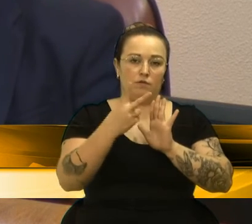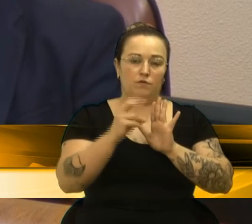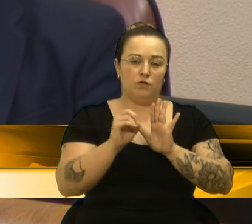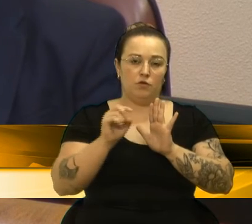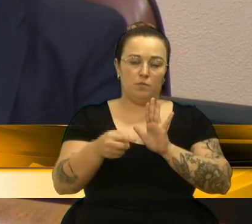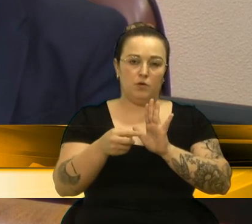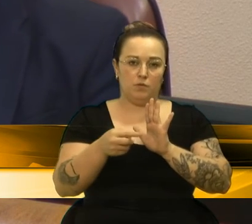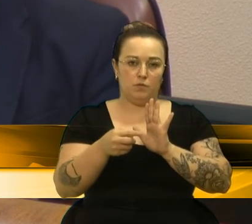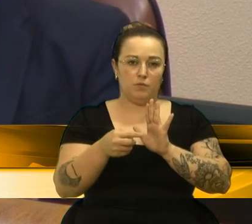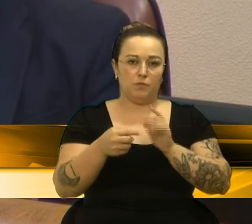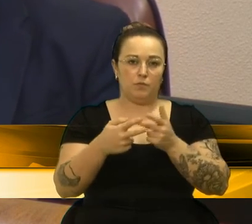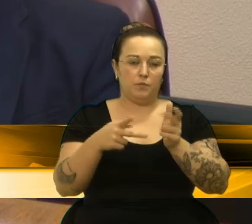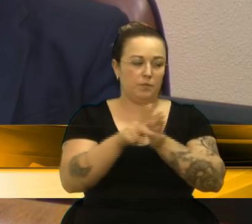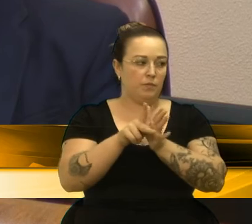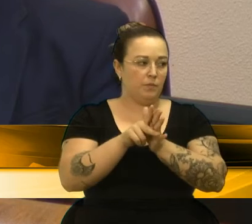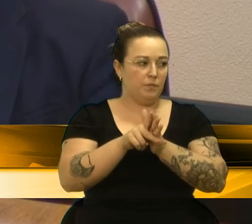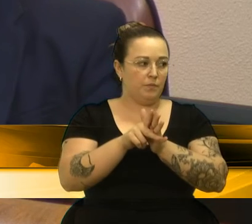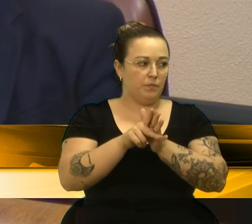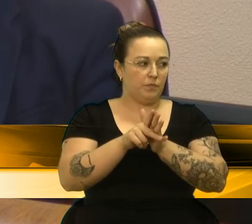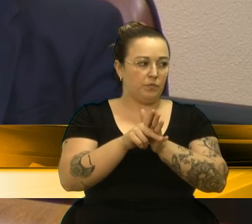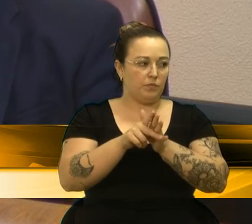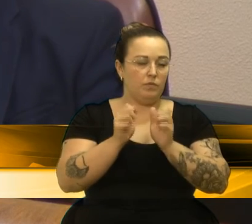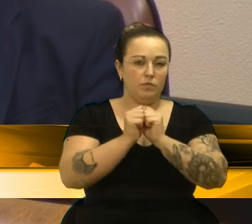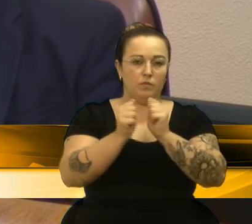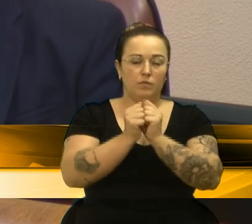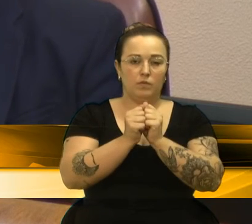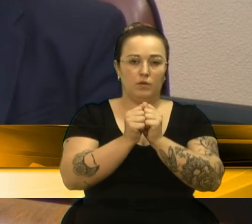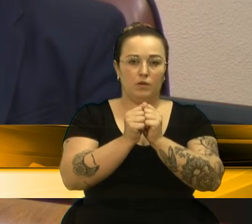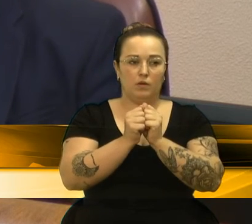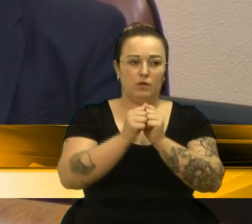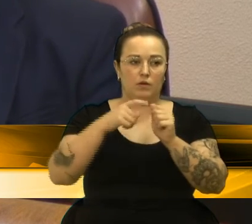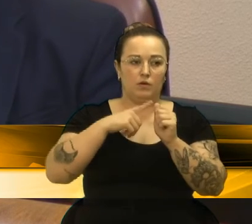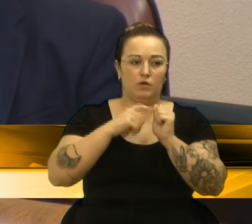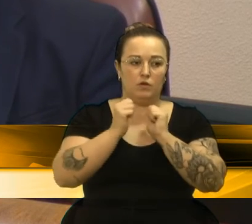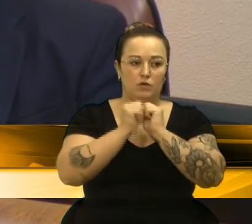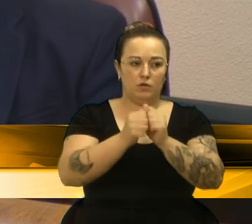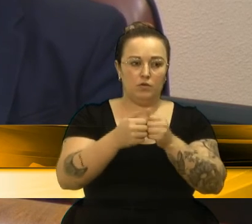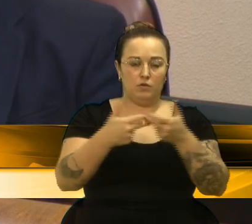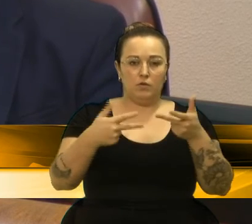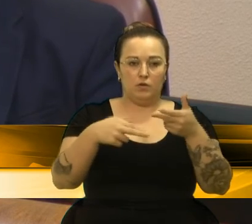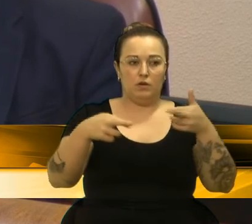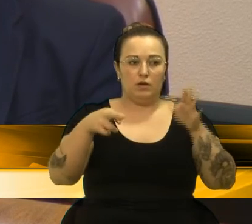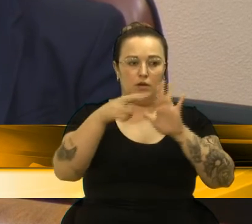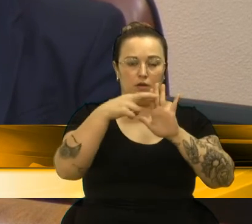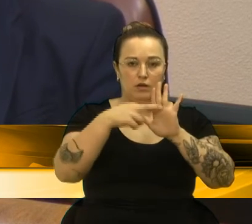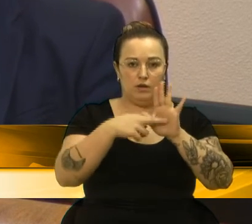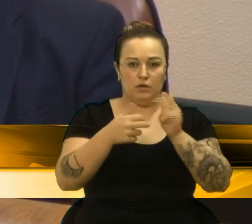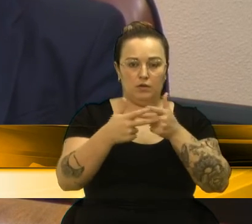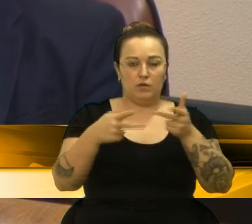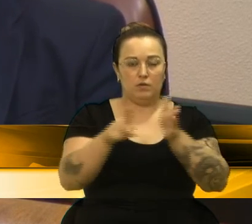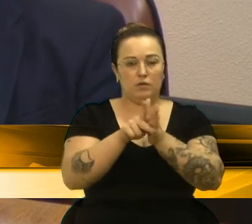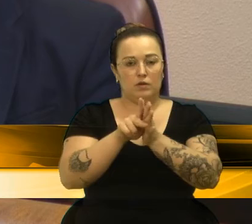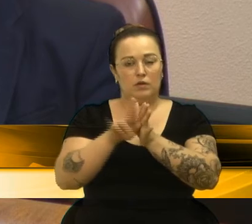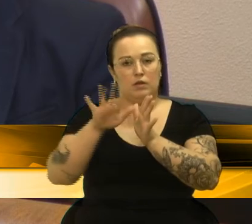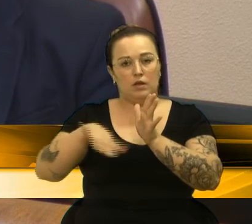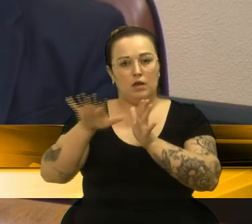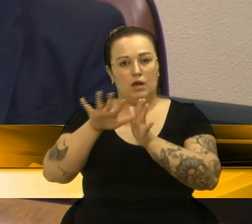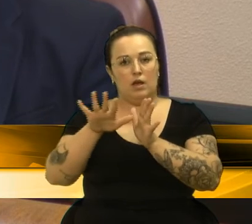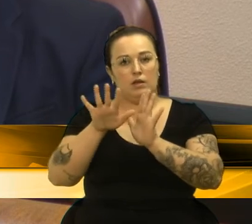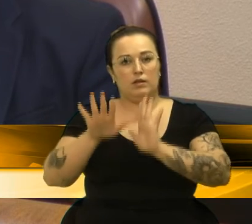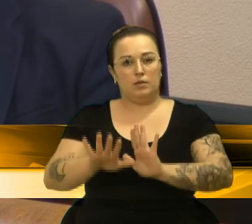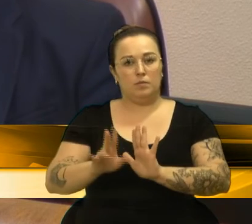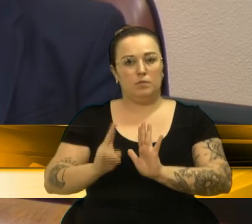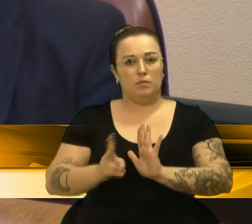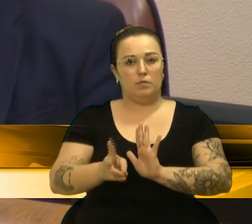20.381/2019, documento 03, a exemplo de tantos outros municípios que, de mesma forma, regulamentaram a realização de eventos de caráter temporário nos limites de